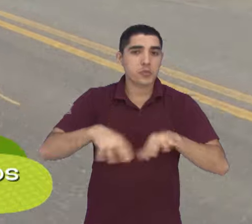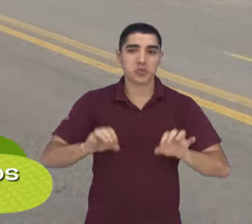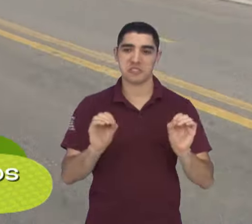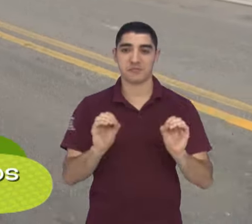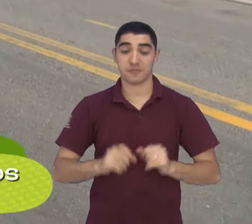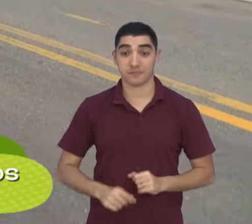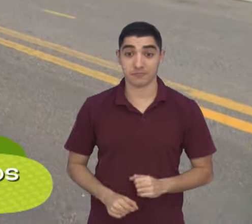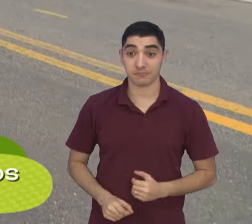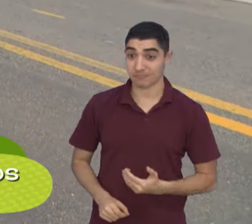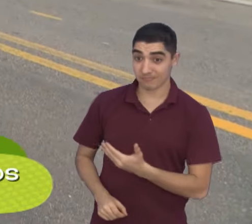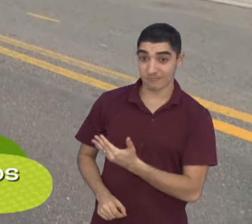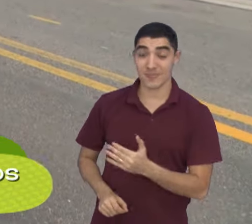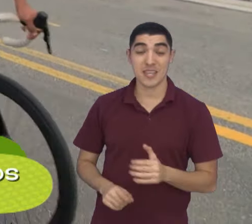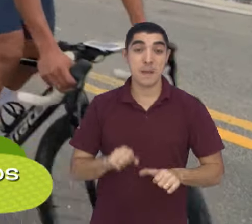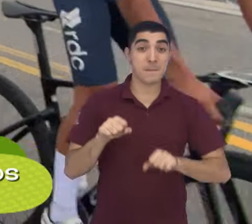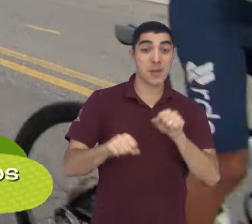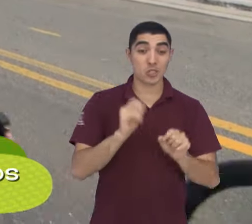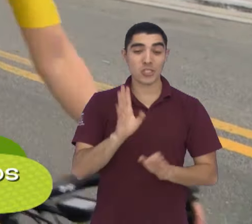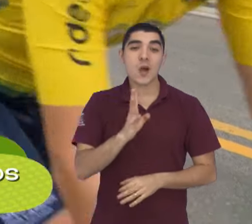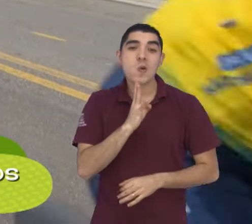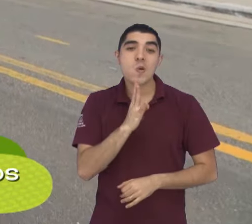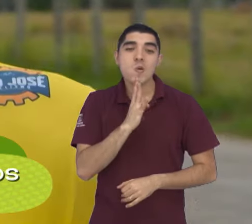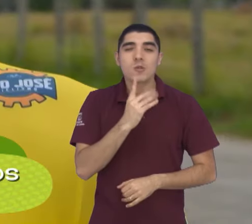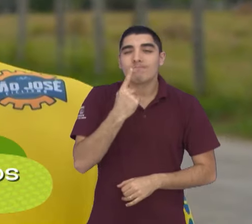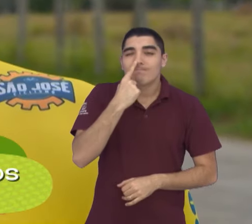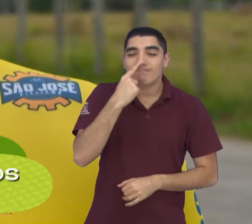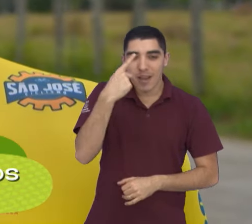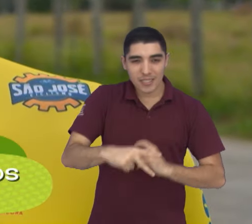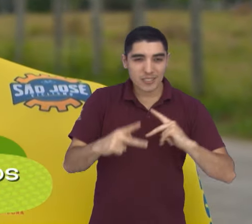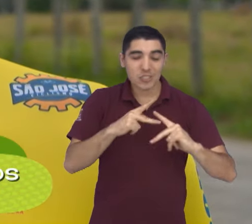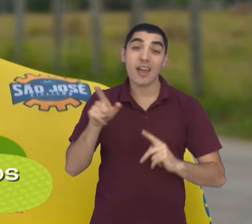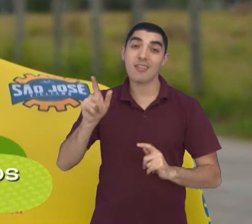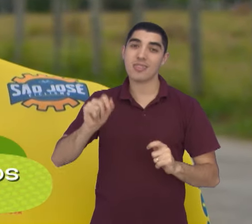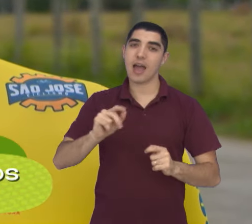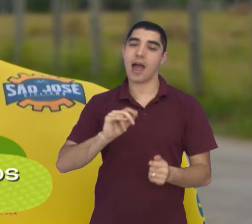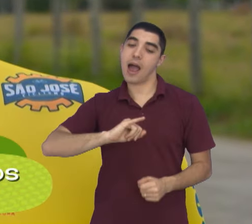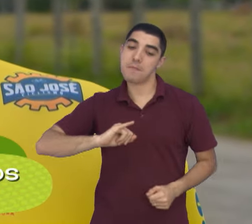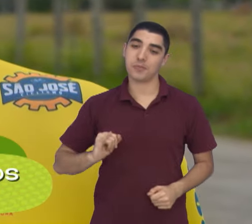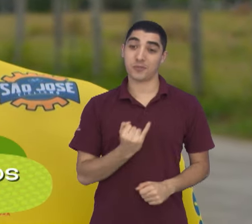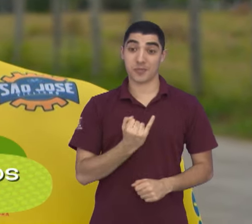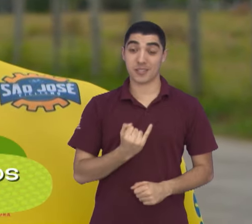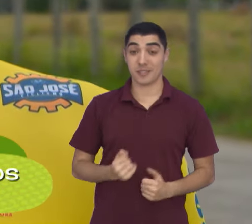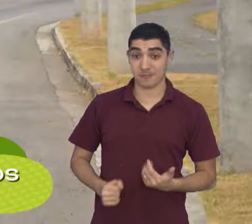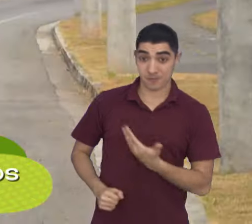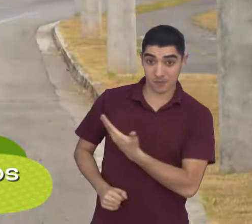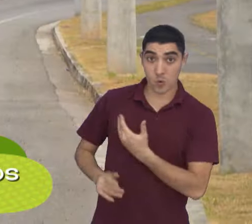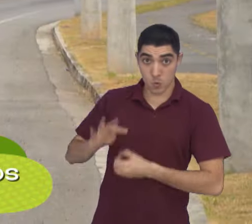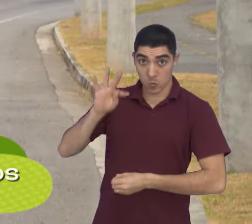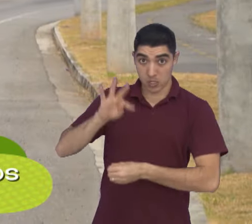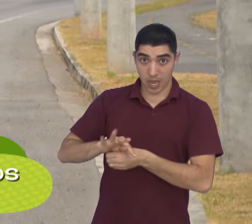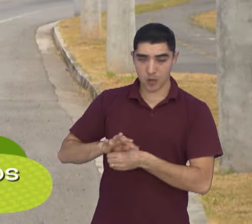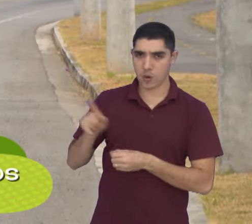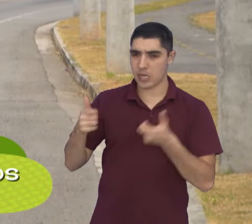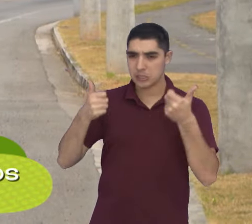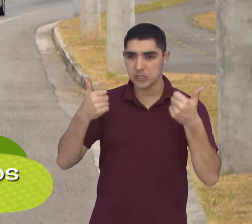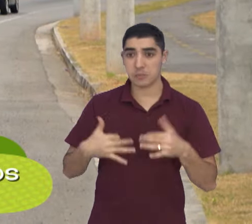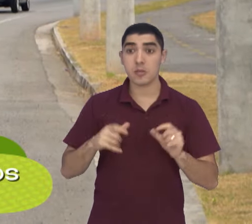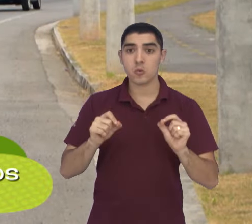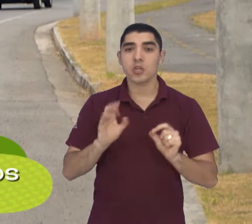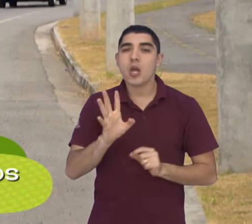ser uma vantagem para os ciclistas joseenses. Para o treinador da equipe, Fabão Fagundes, conhecer o percurso